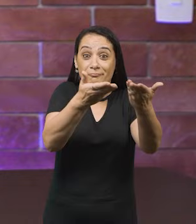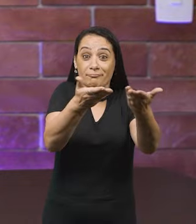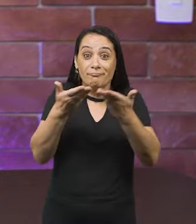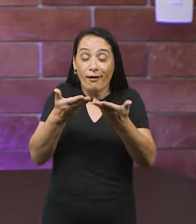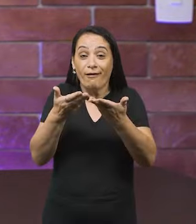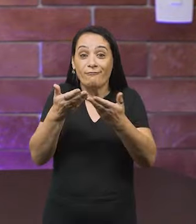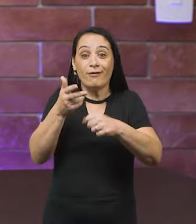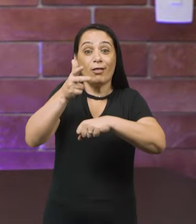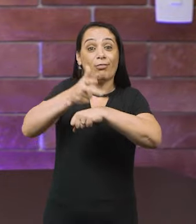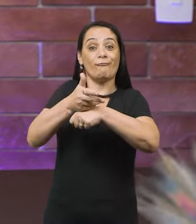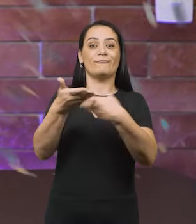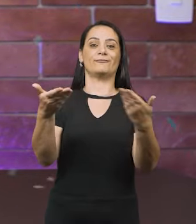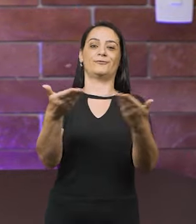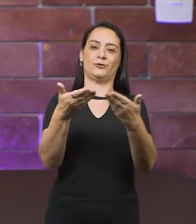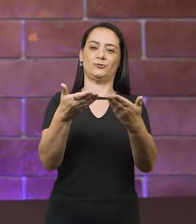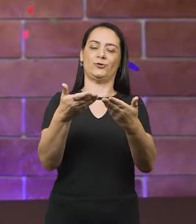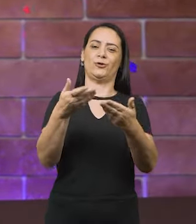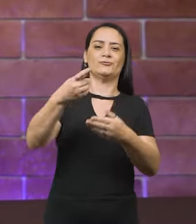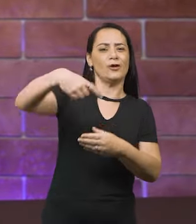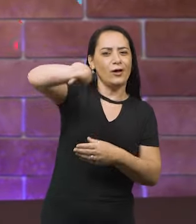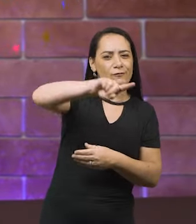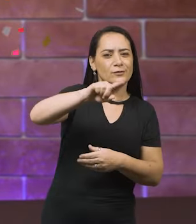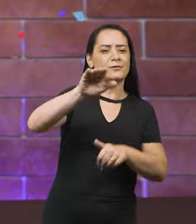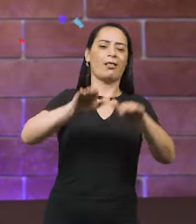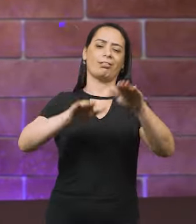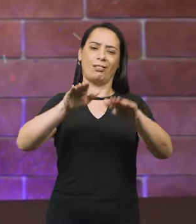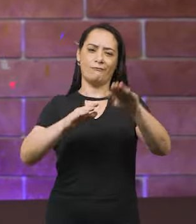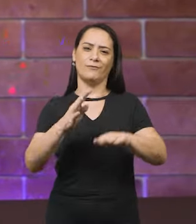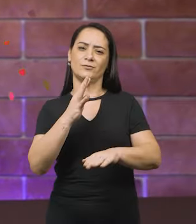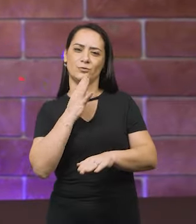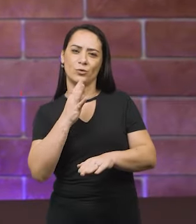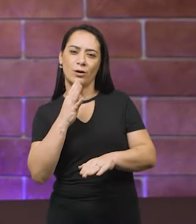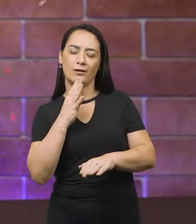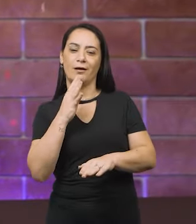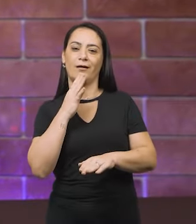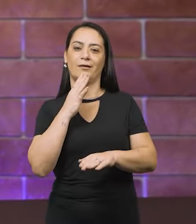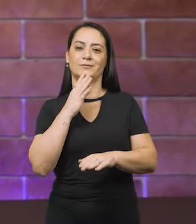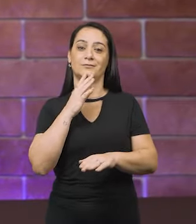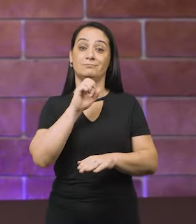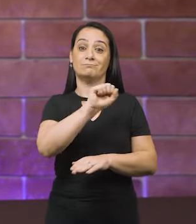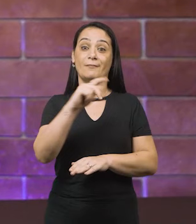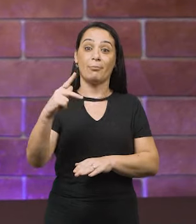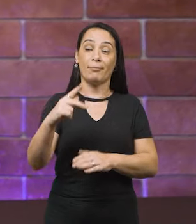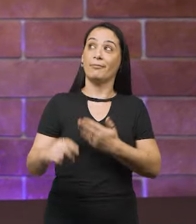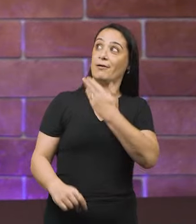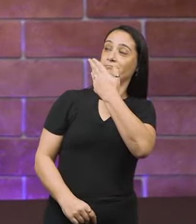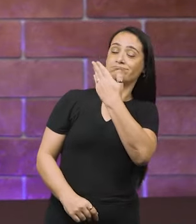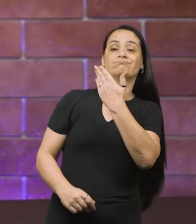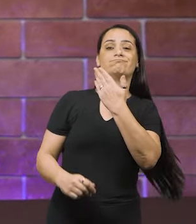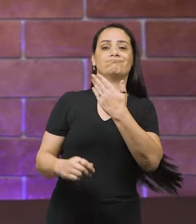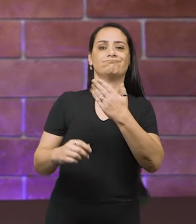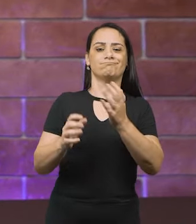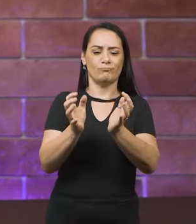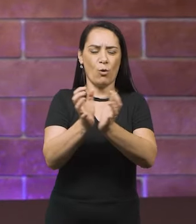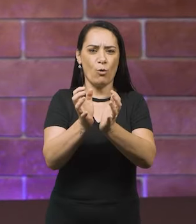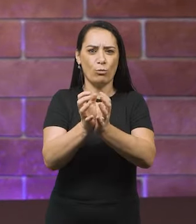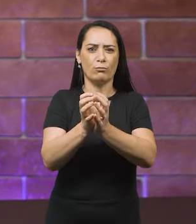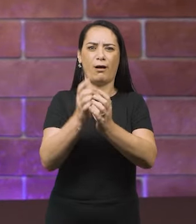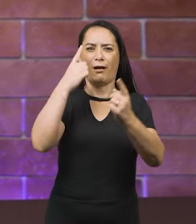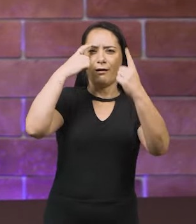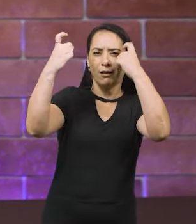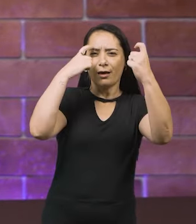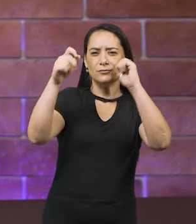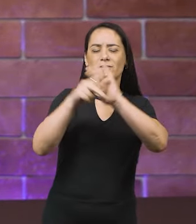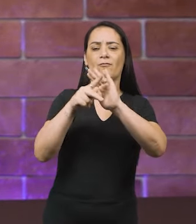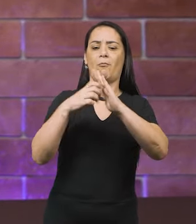Seja muito bem-vindo ao Outbox. Você muito provavelmente já conhece o Creative Cloud, o pacote com todos